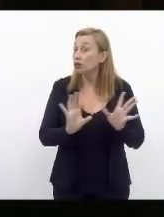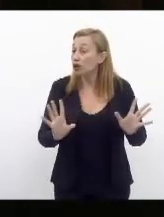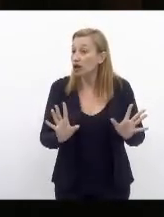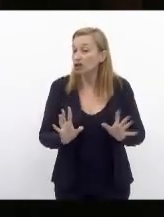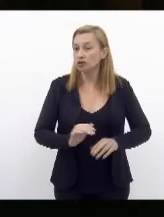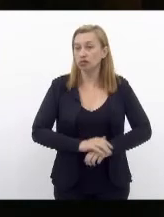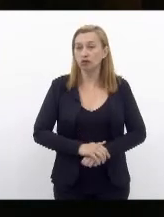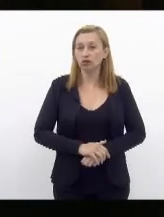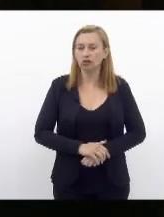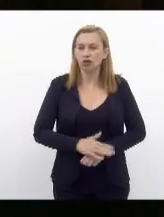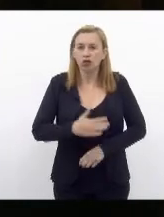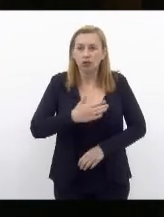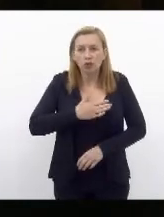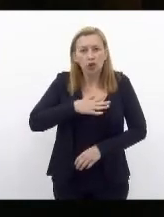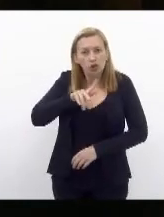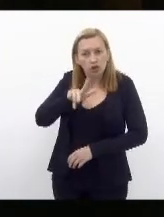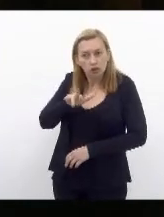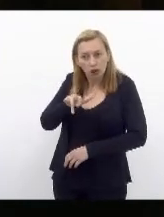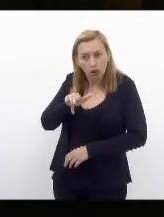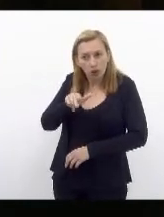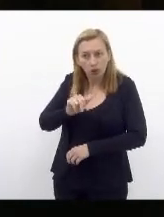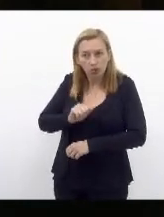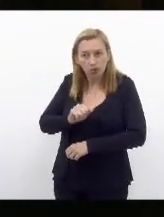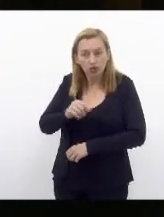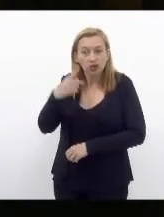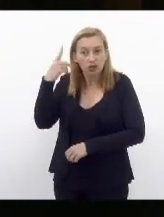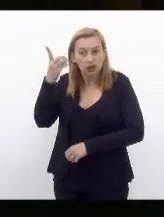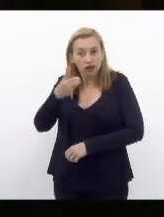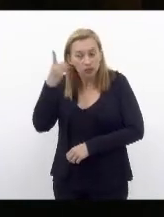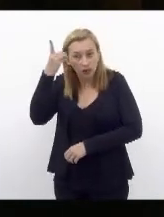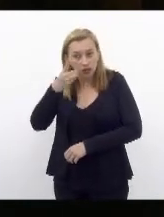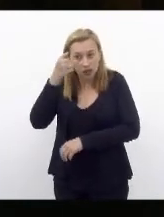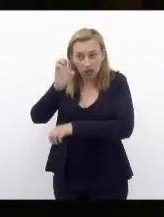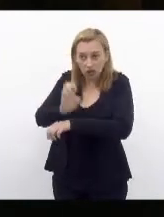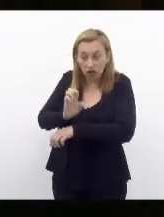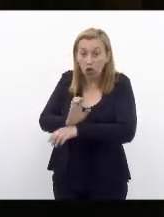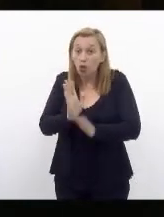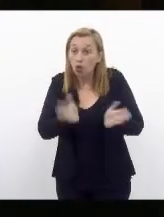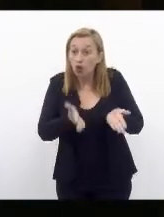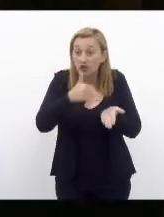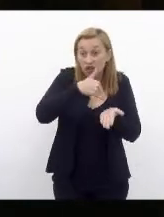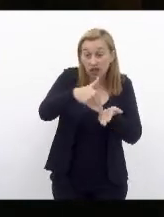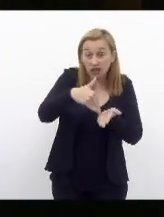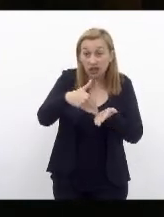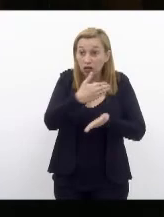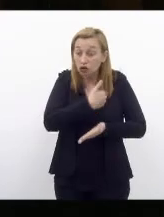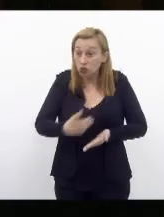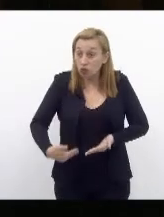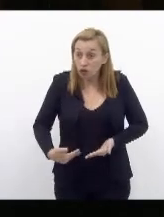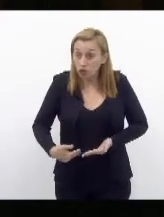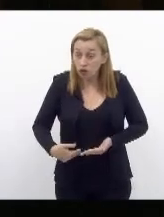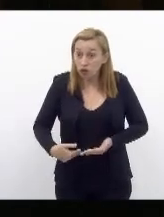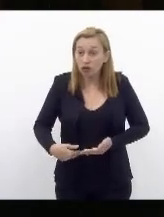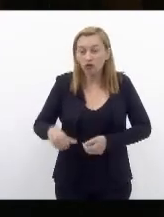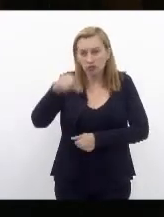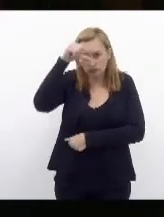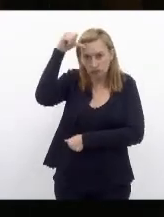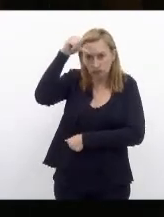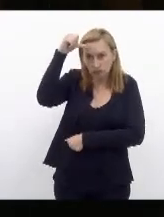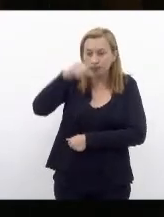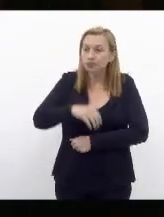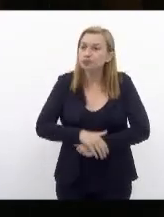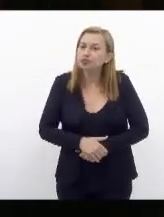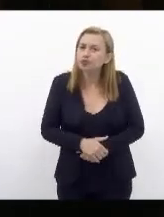entre o meu irmão, deputado estadual, hoje secretário de governo do governador Cláudio